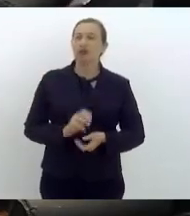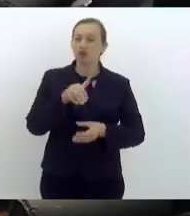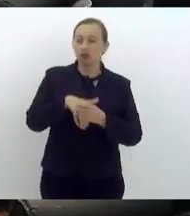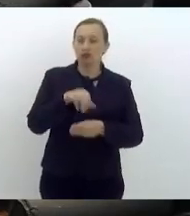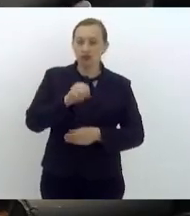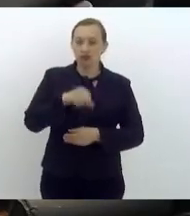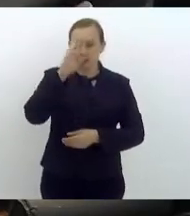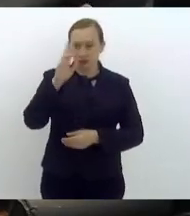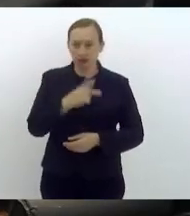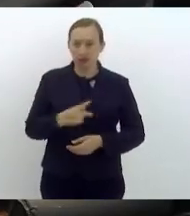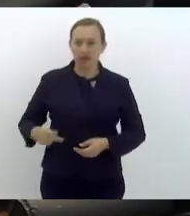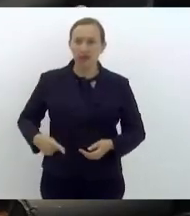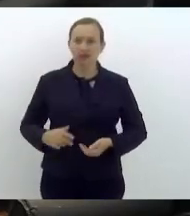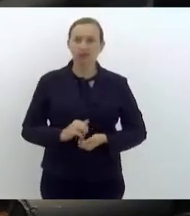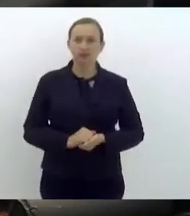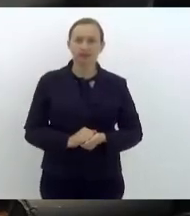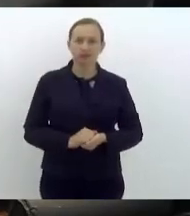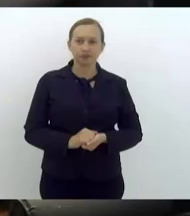sim, presidente.